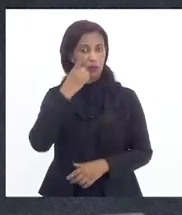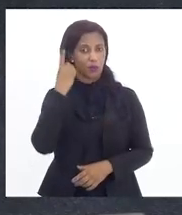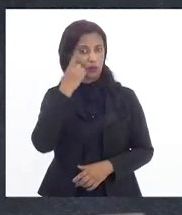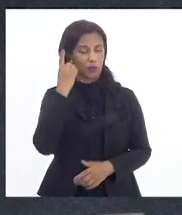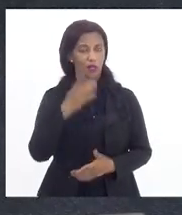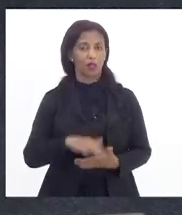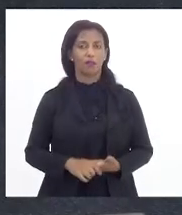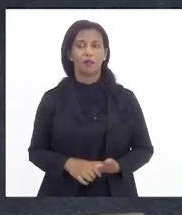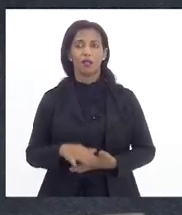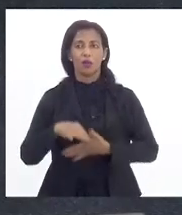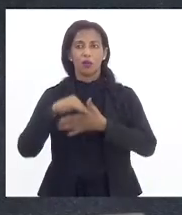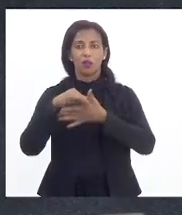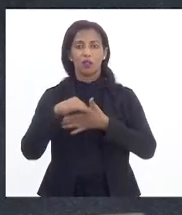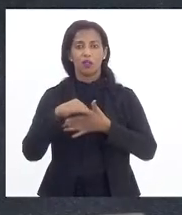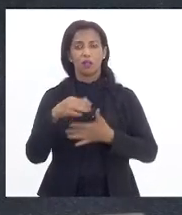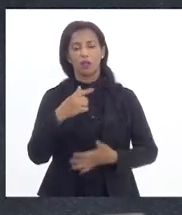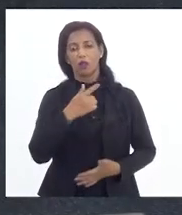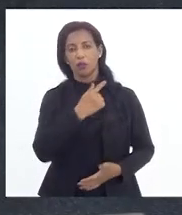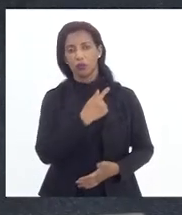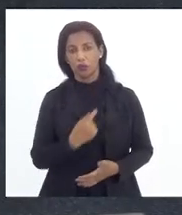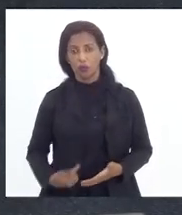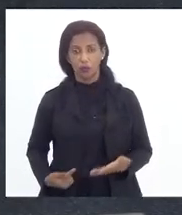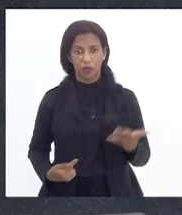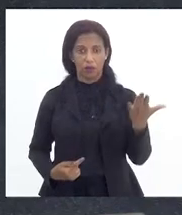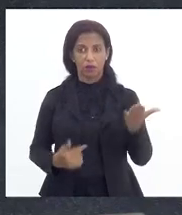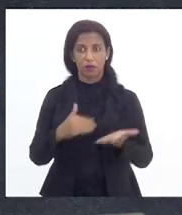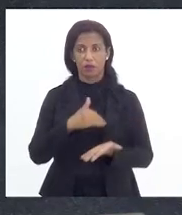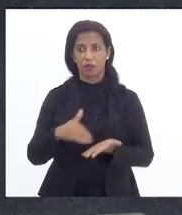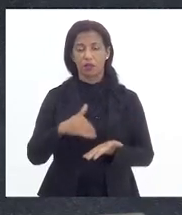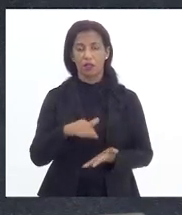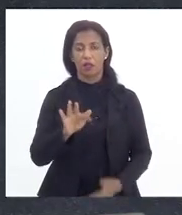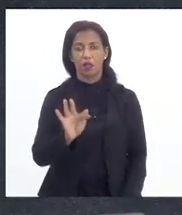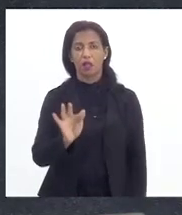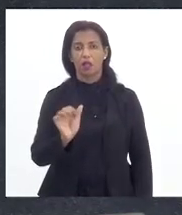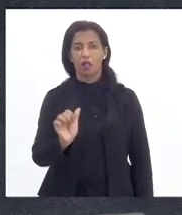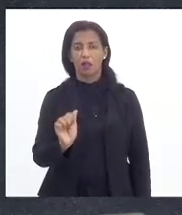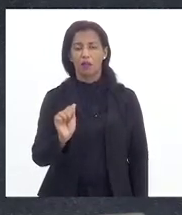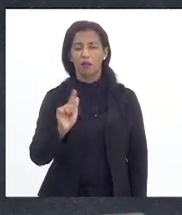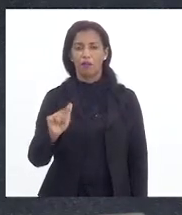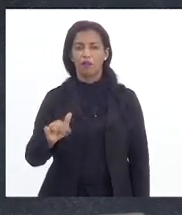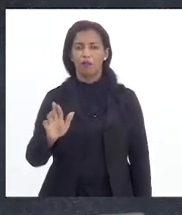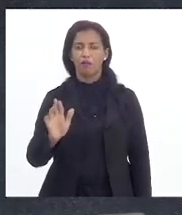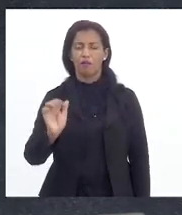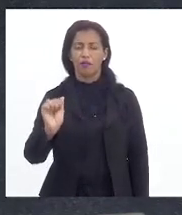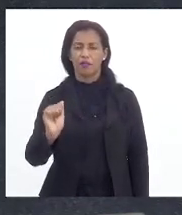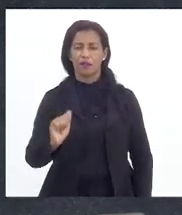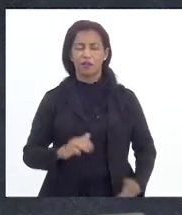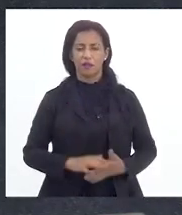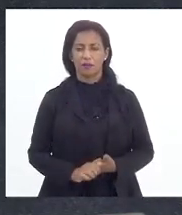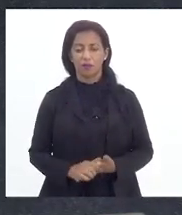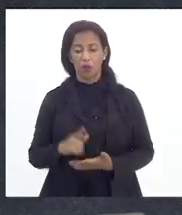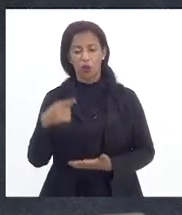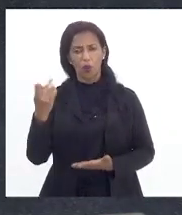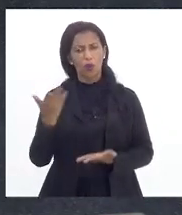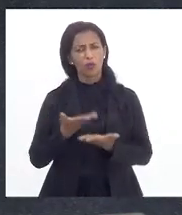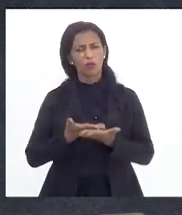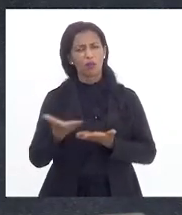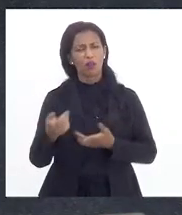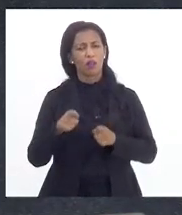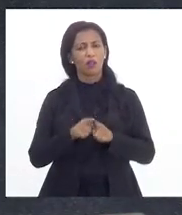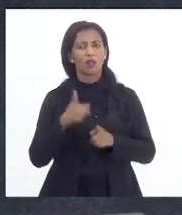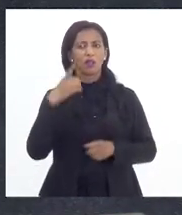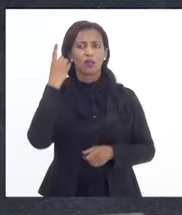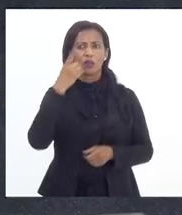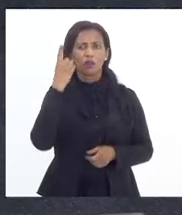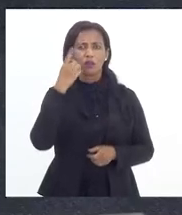EA representação do Governo na figura do secretário de fazenda Nelson Rocha eu quero fazer um outro encaminhamento que